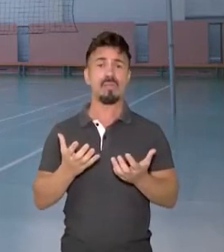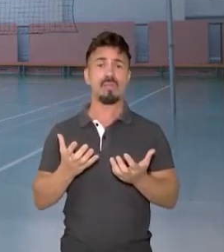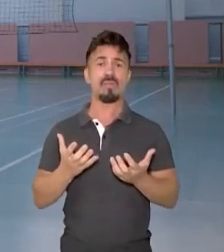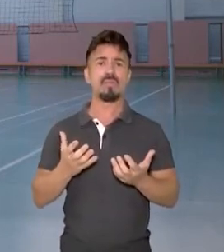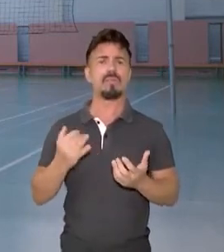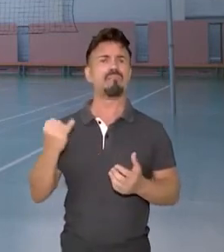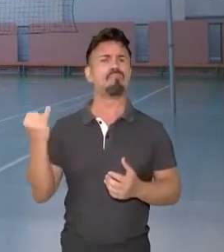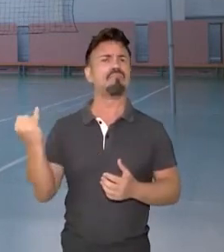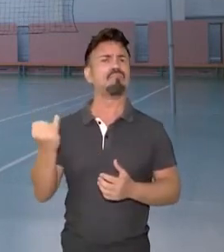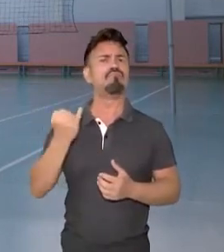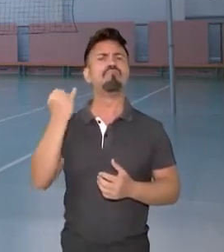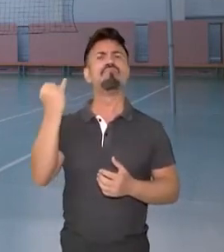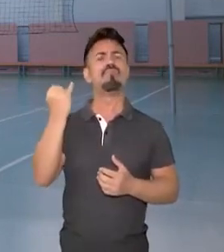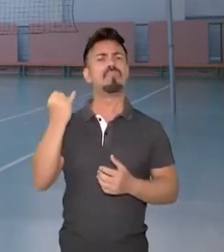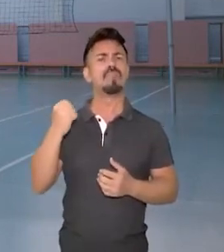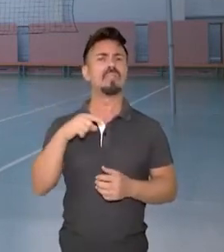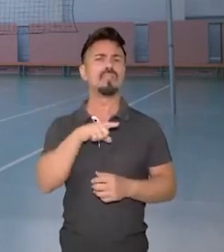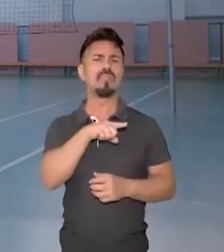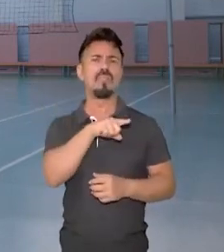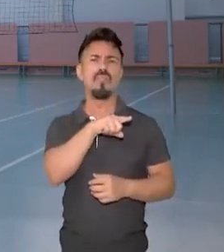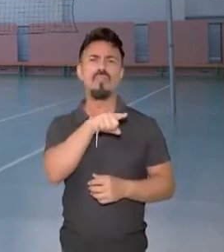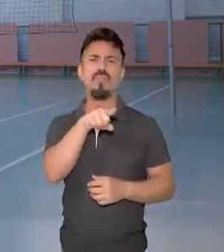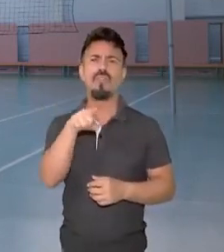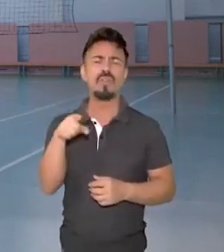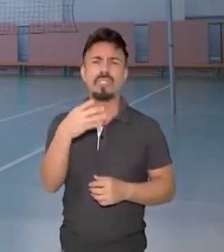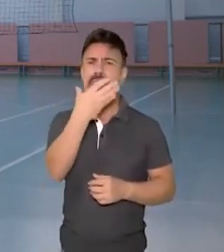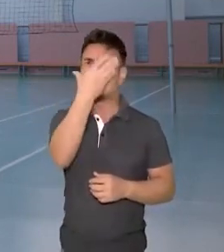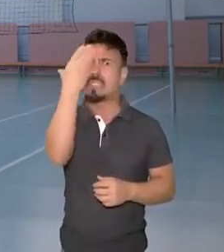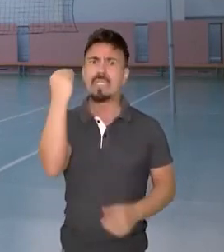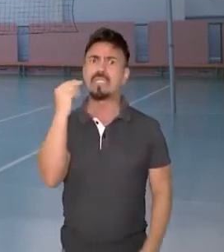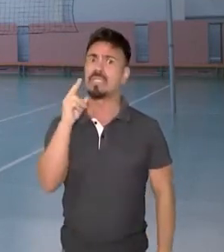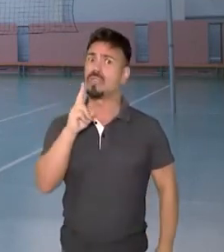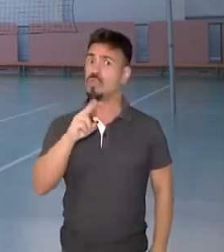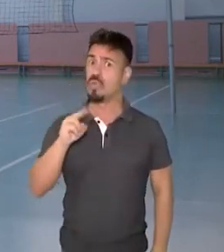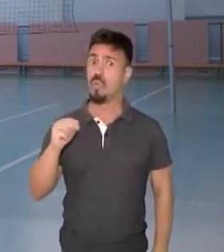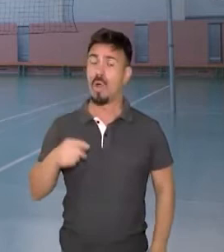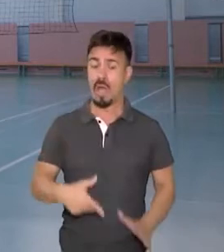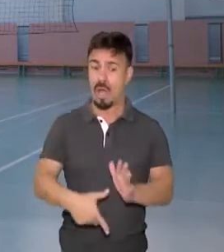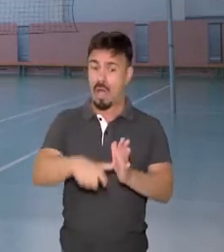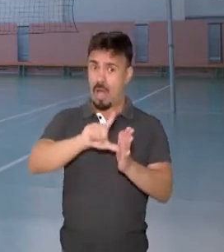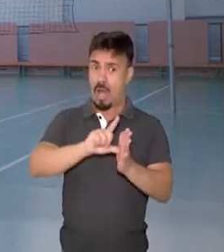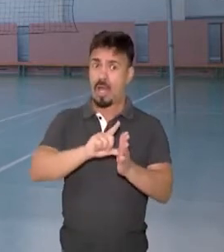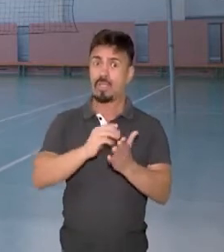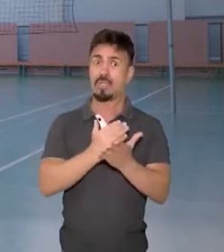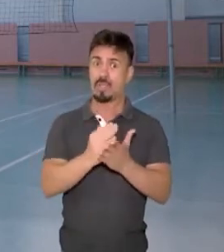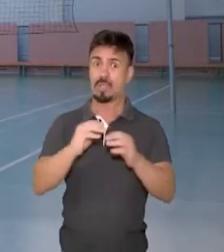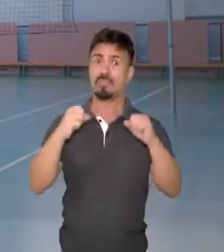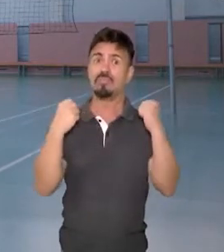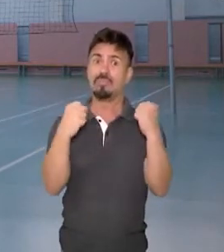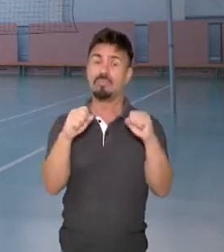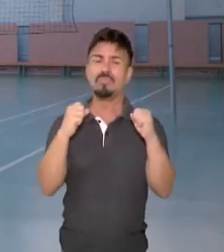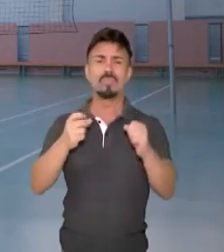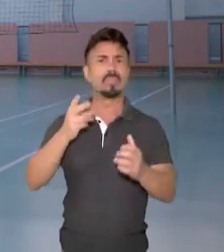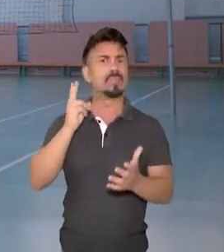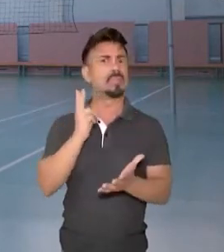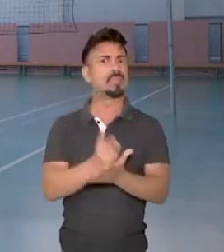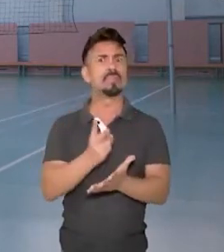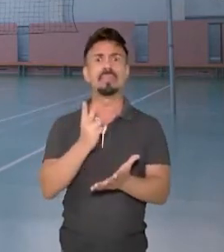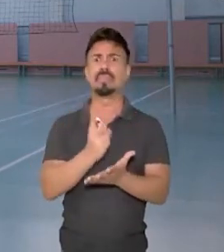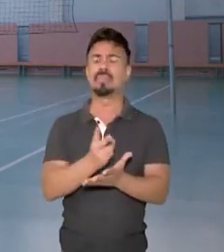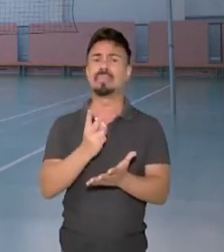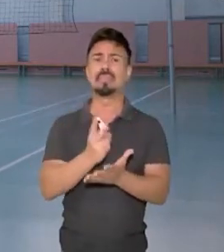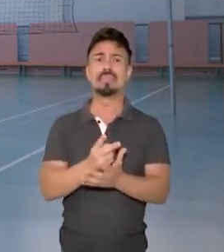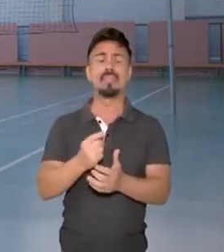algo importante para que vocês nunca esqueça antes de fazer atividade física certo Nem sempre é